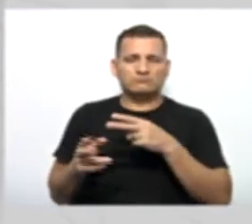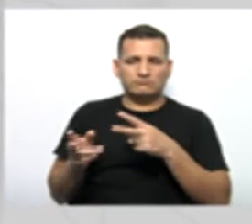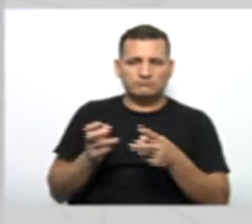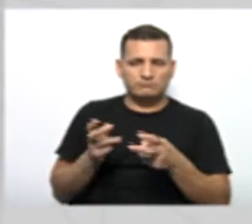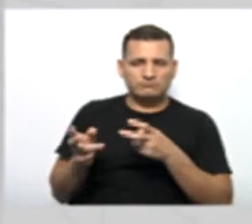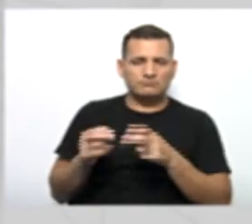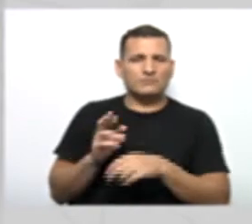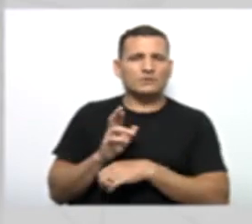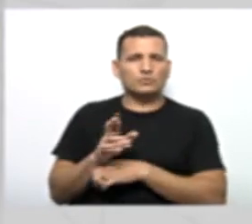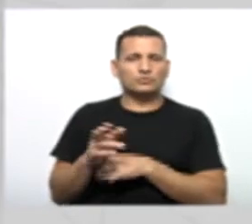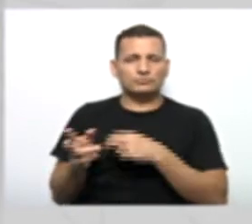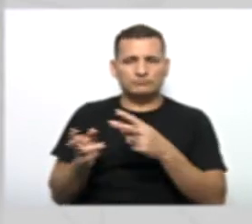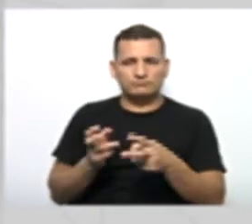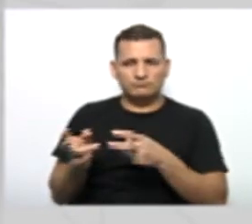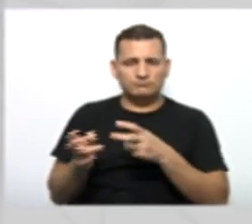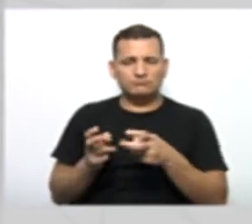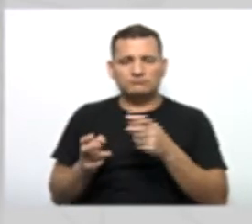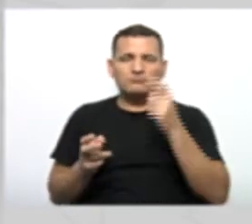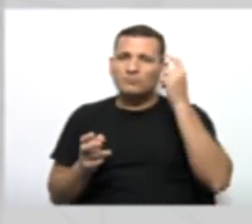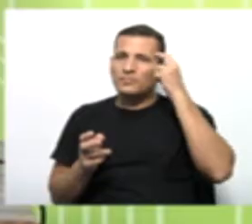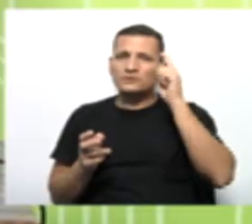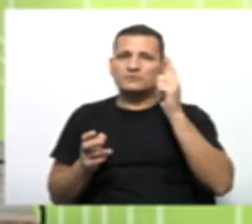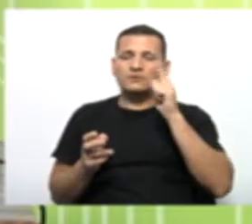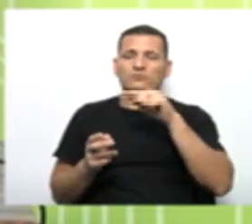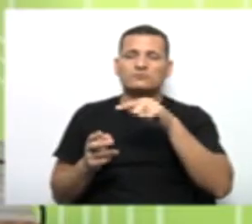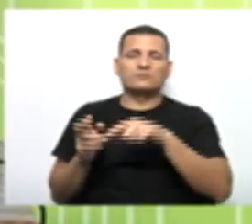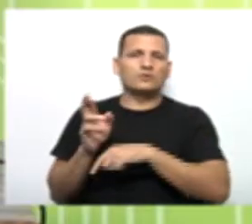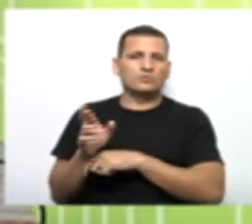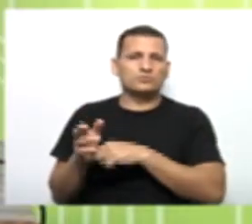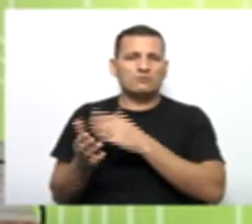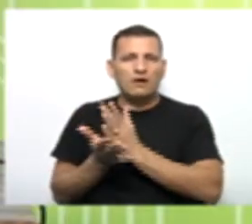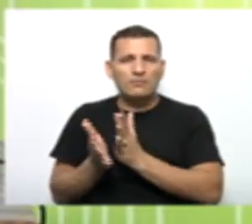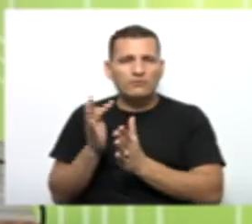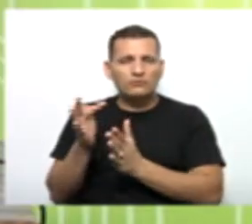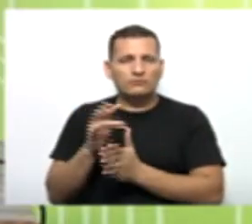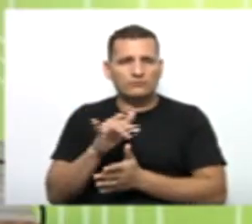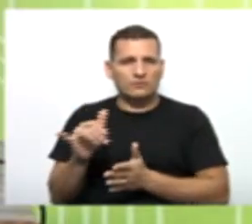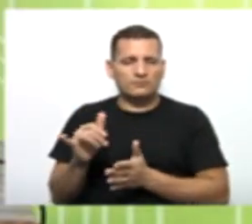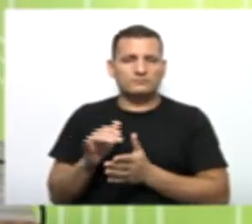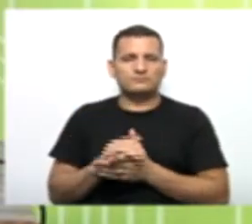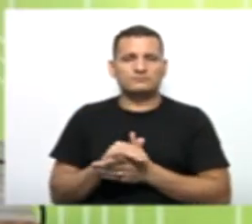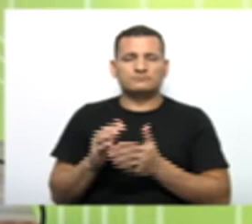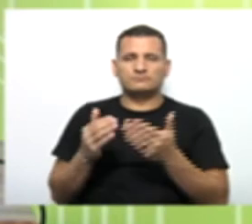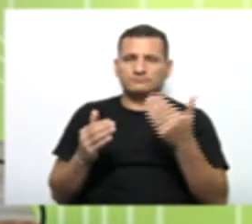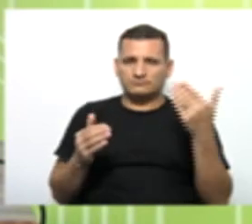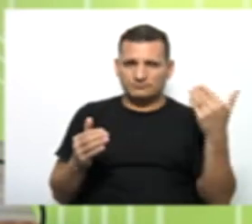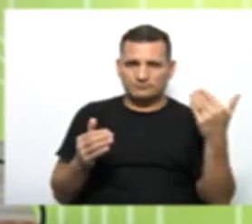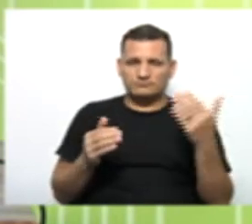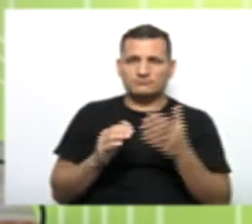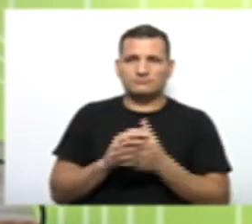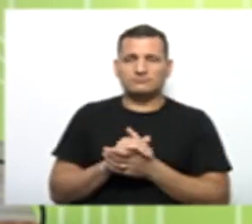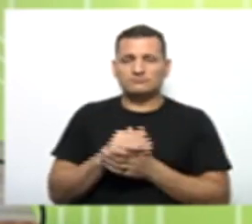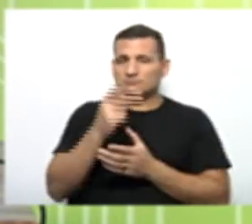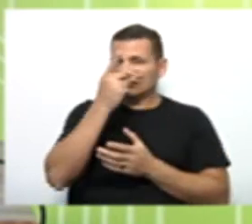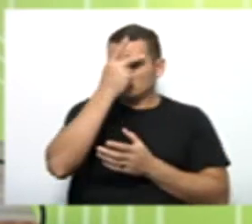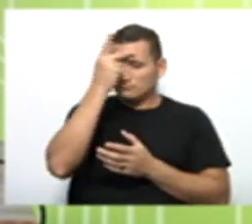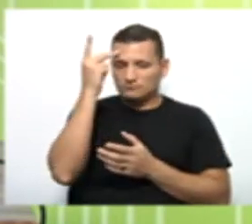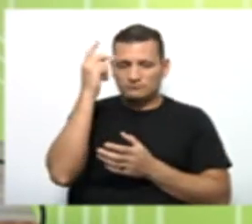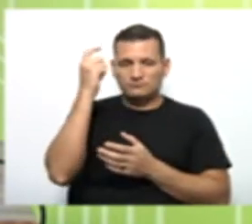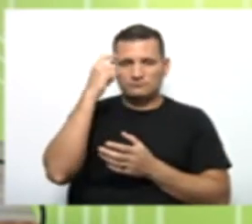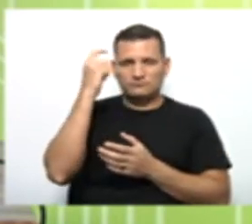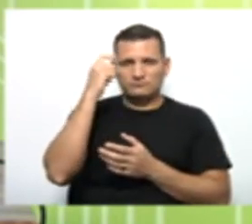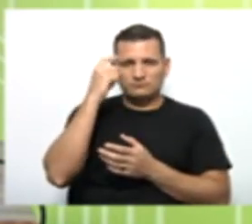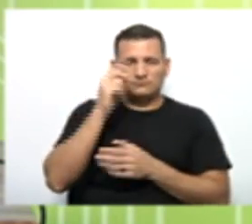recursos, sem imaginar que aqueles recursos viessem a se extinguir. Nessa época, as pessoas achavam que os